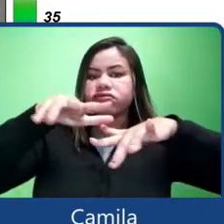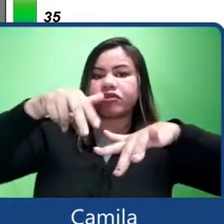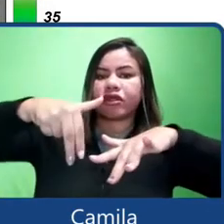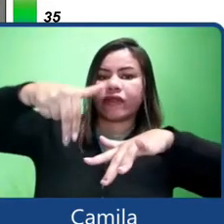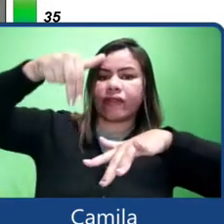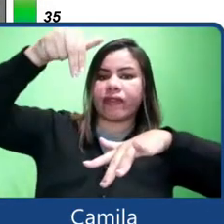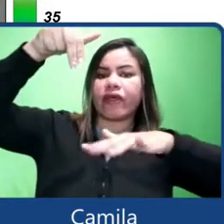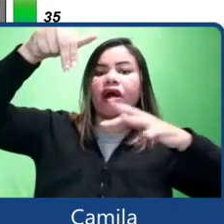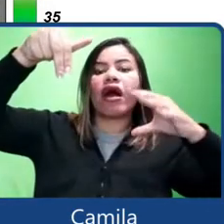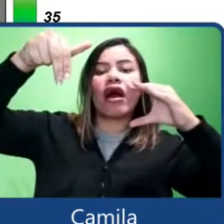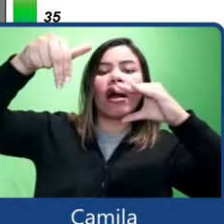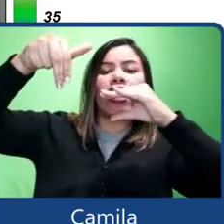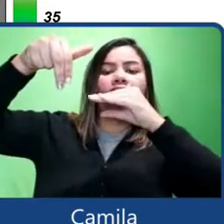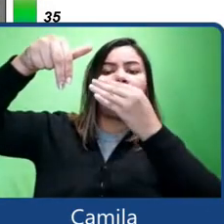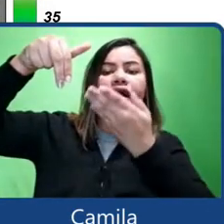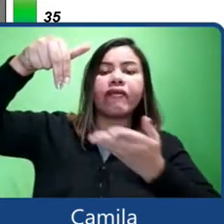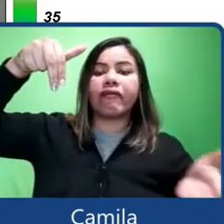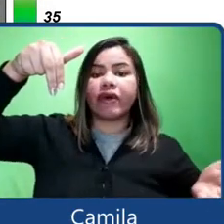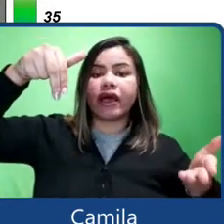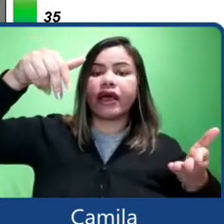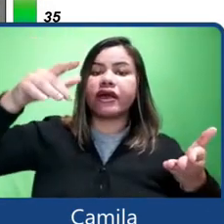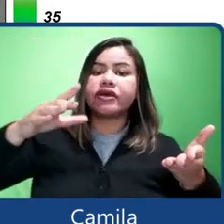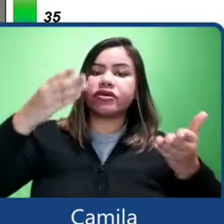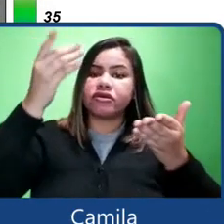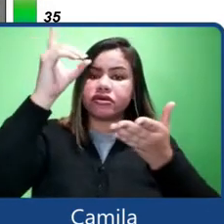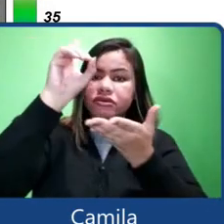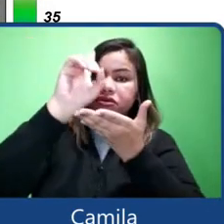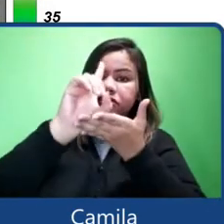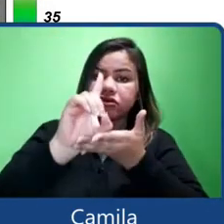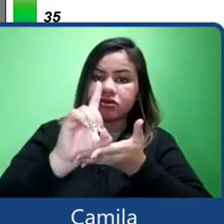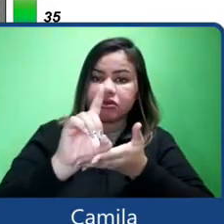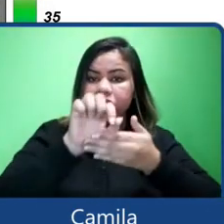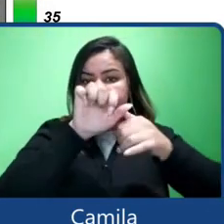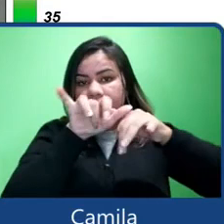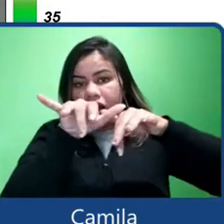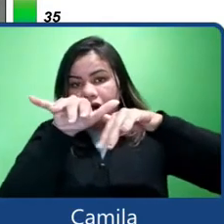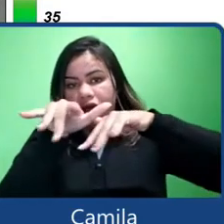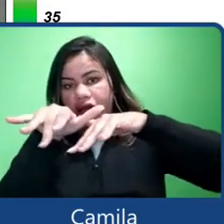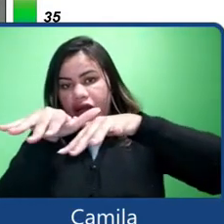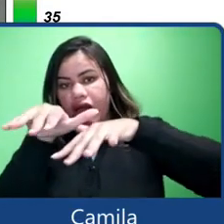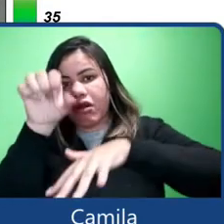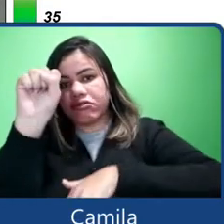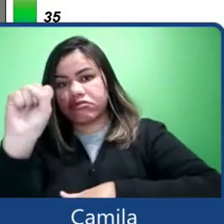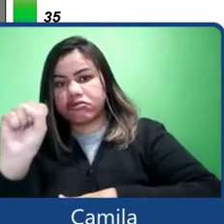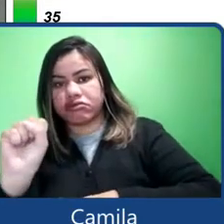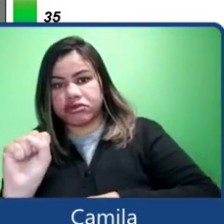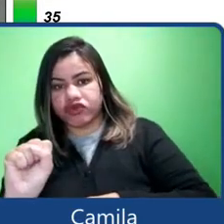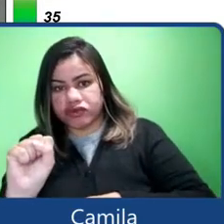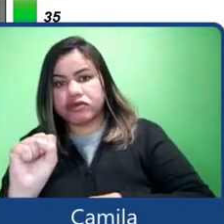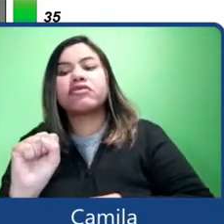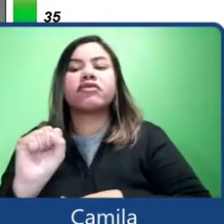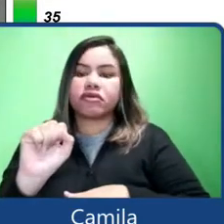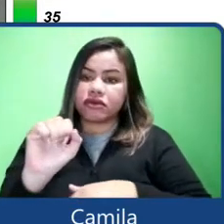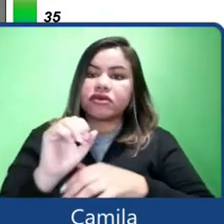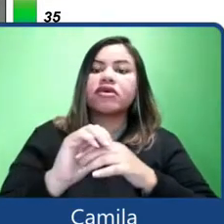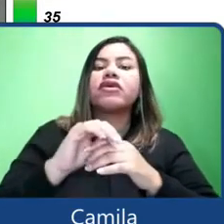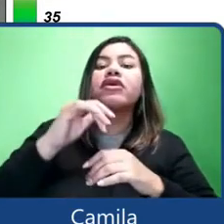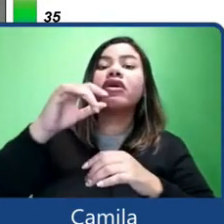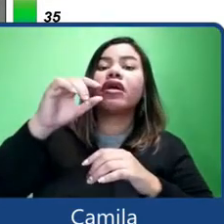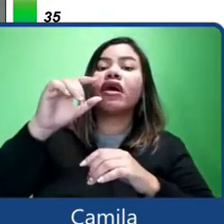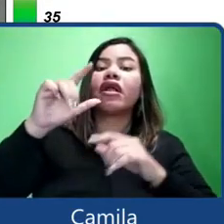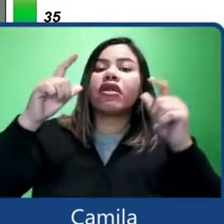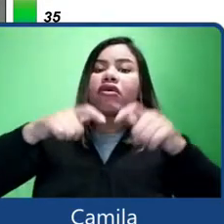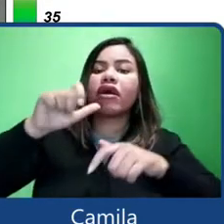atmosfera, ganham densidade, afundam e fluem para o sul. Ao redor da Antártica, elas sofrem ressurgência e a célula se fecha.